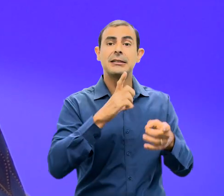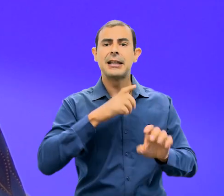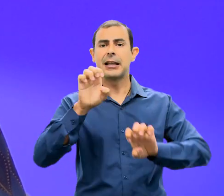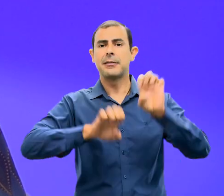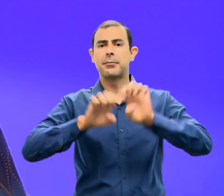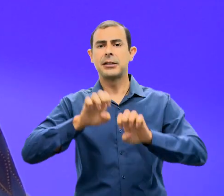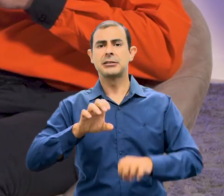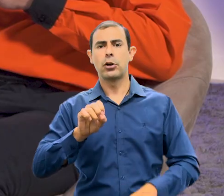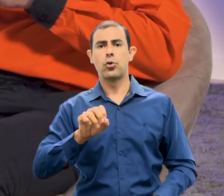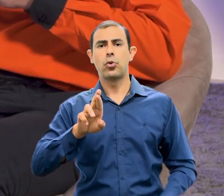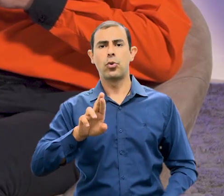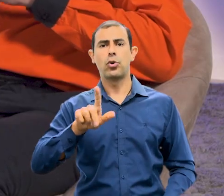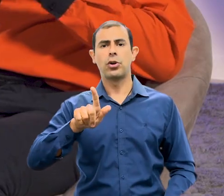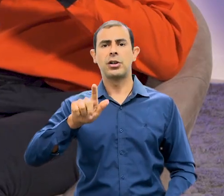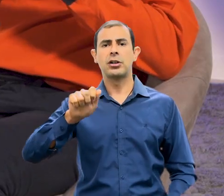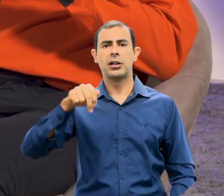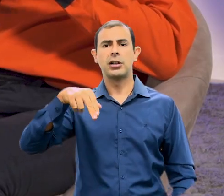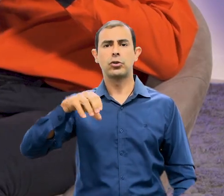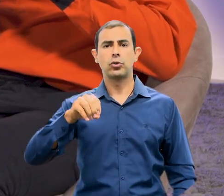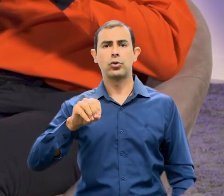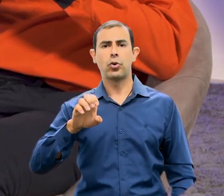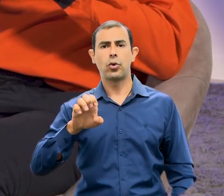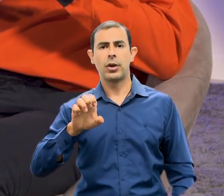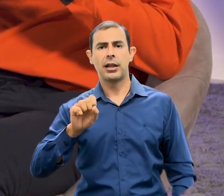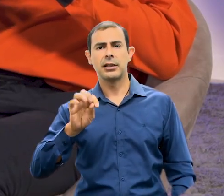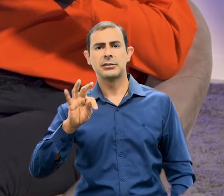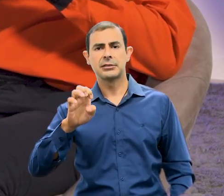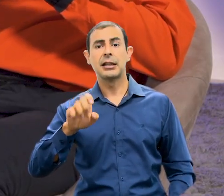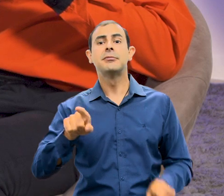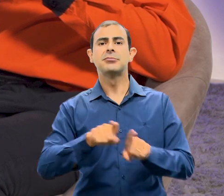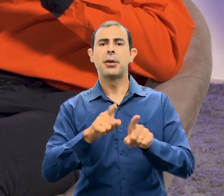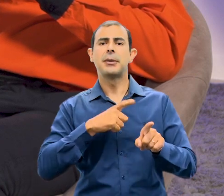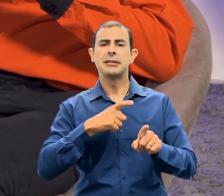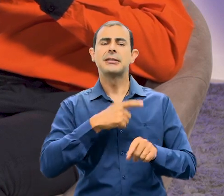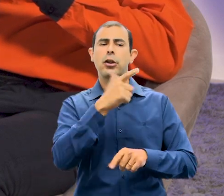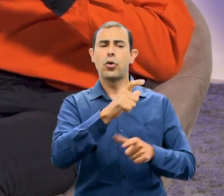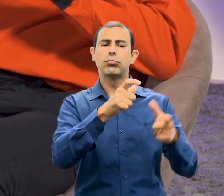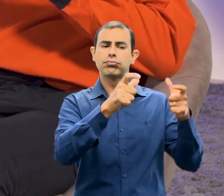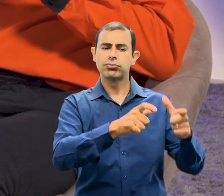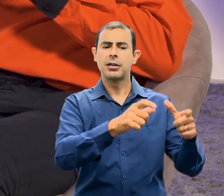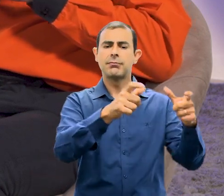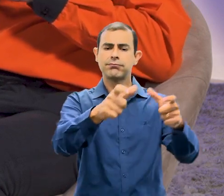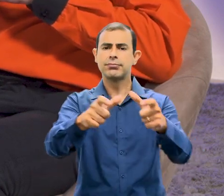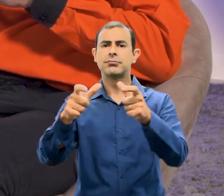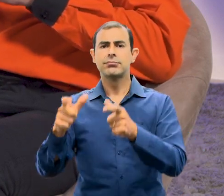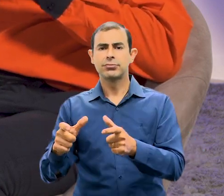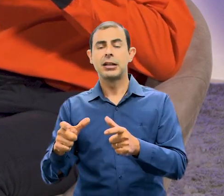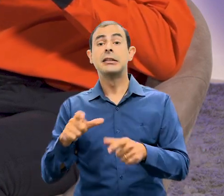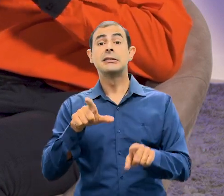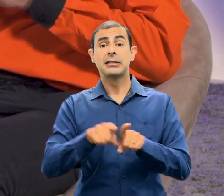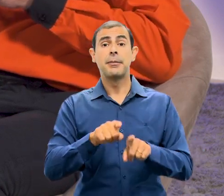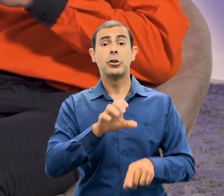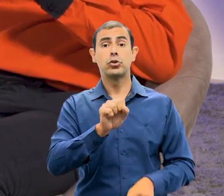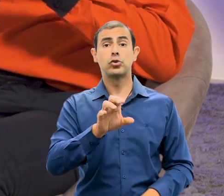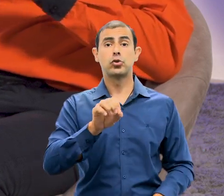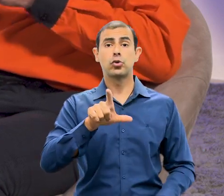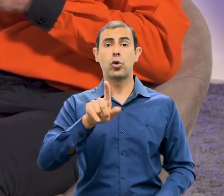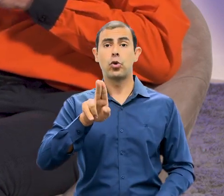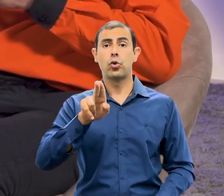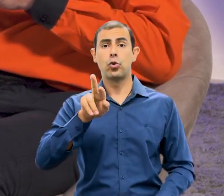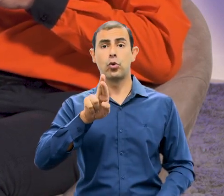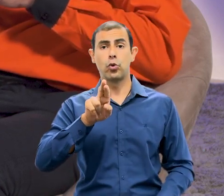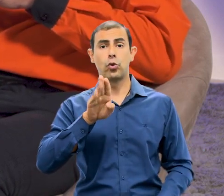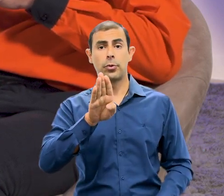a compostagem de materiais orgânicos, nós temos aterros de resíduos de construção civil, nós temos a Solubro, que faz o